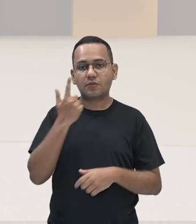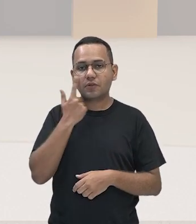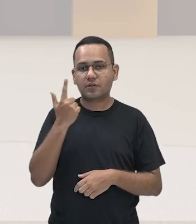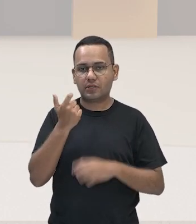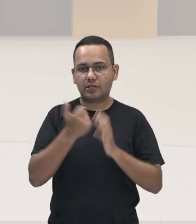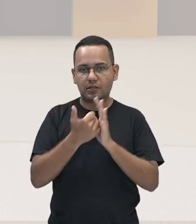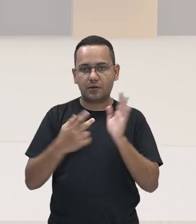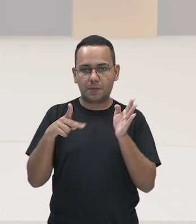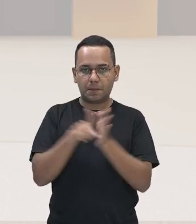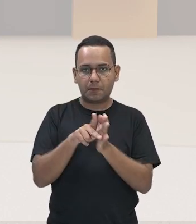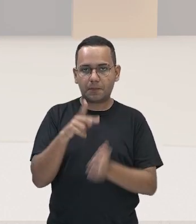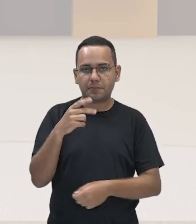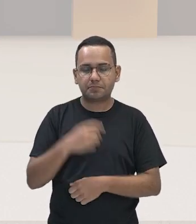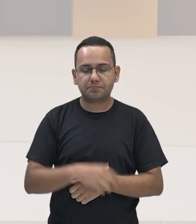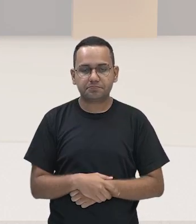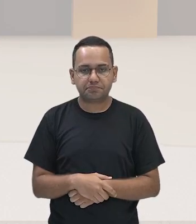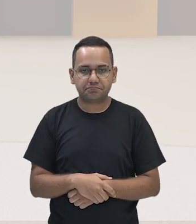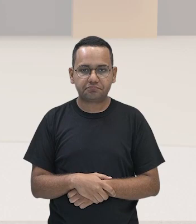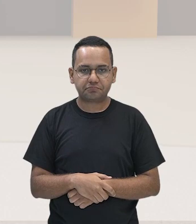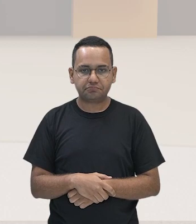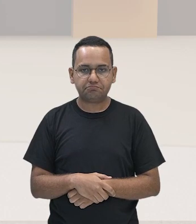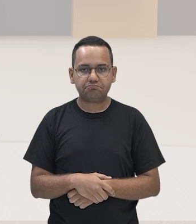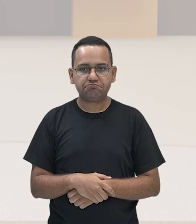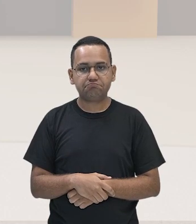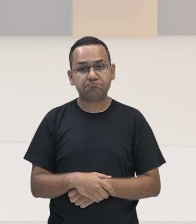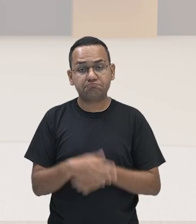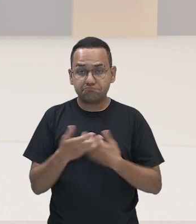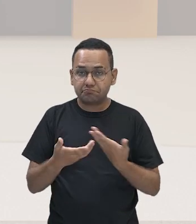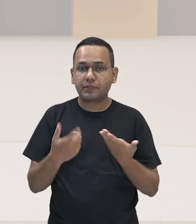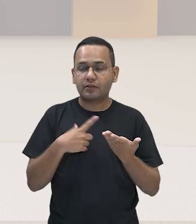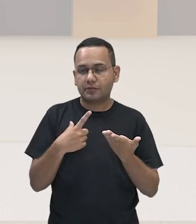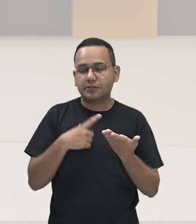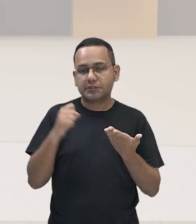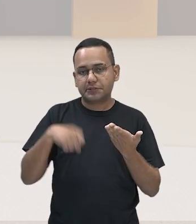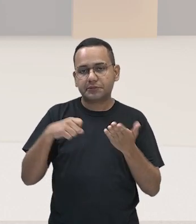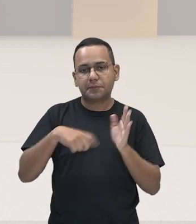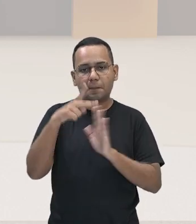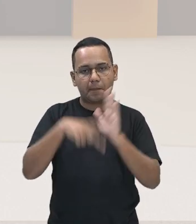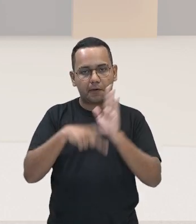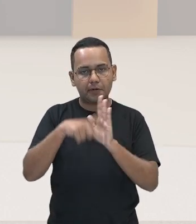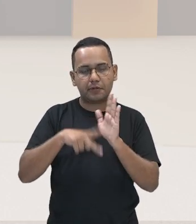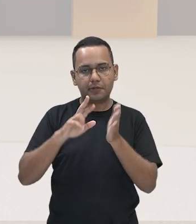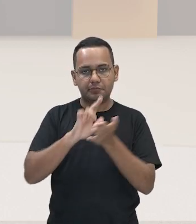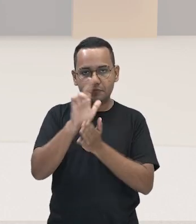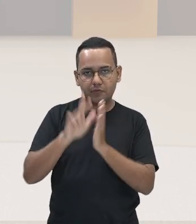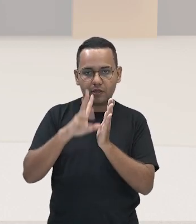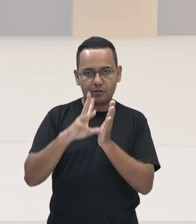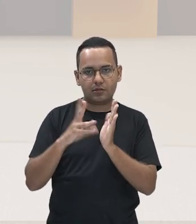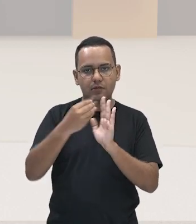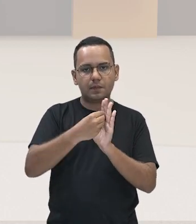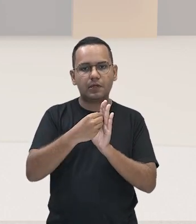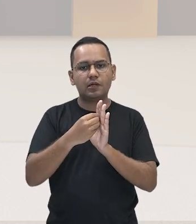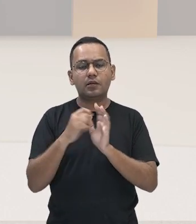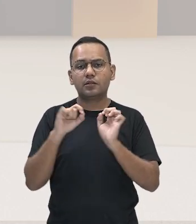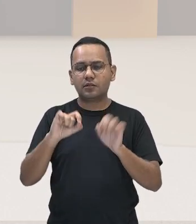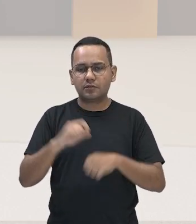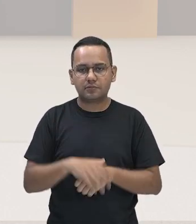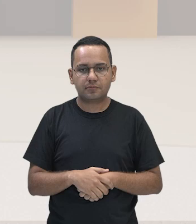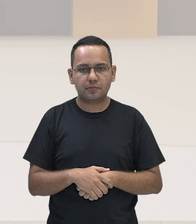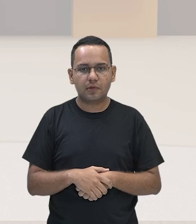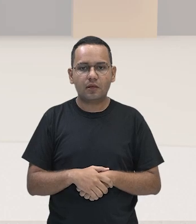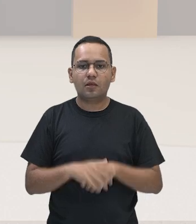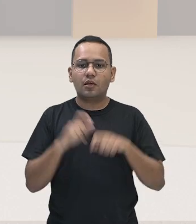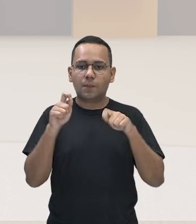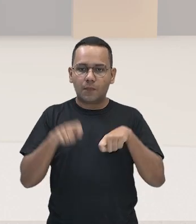lá. Certamente existem projetos na Amazônia que, direta ou indiretamente, podem contribuir